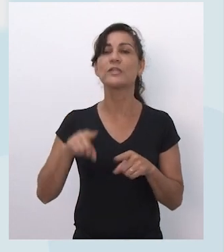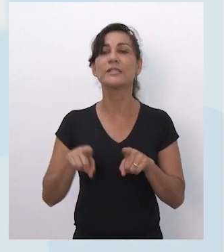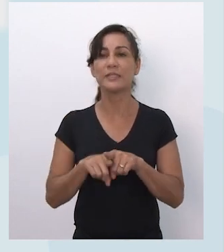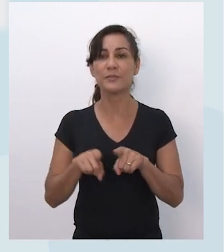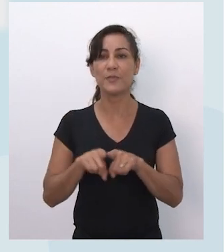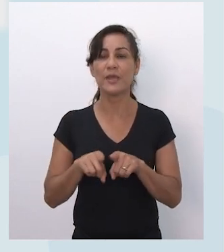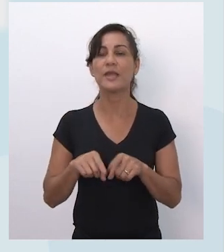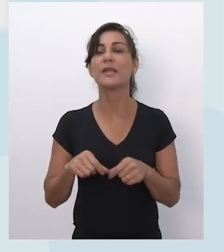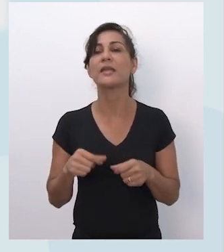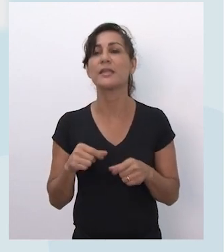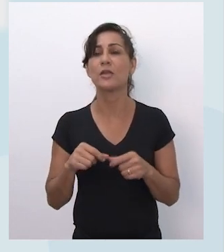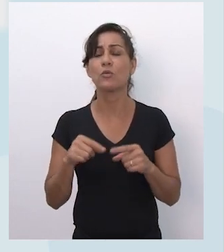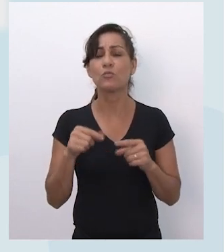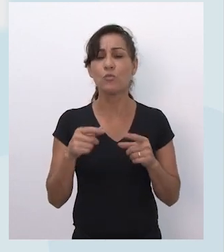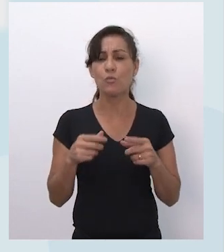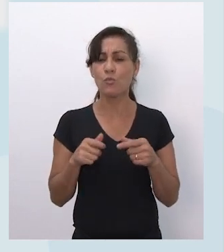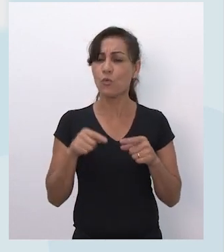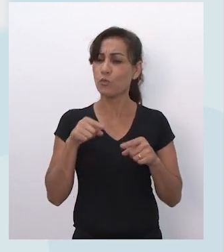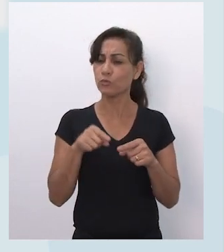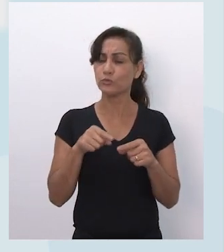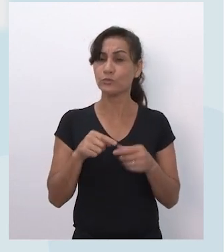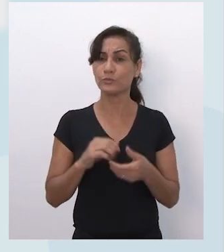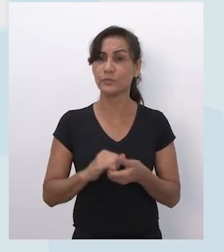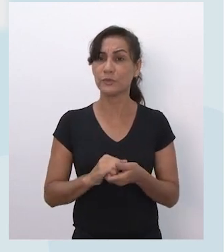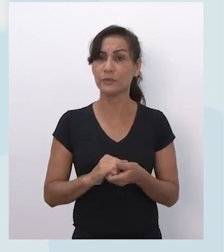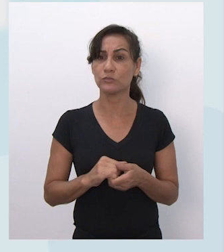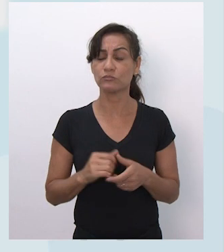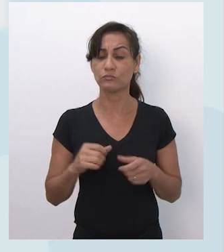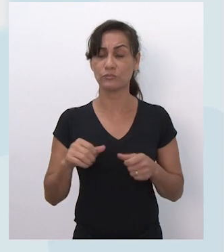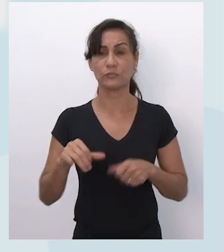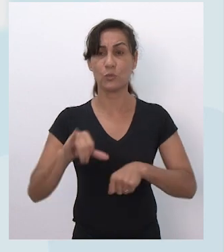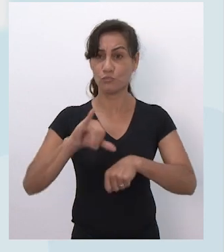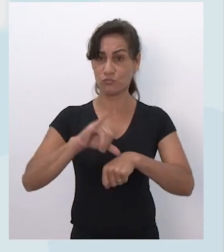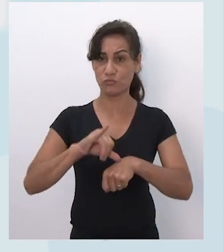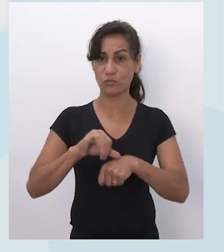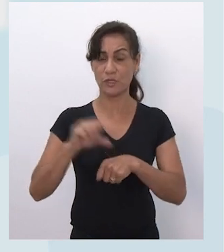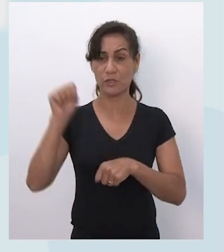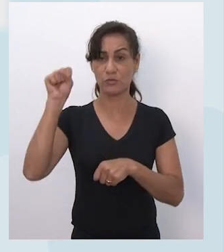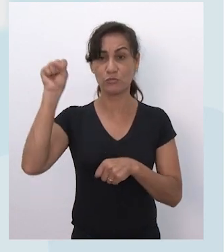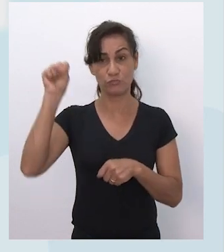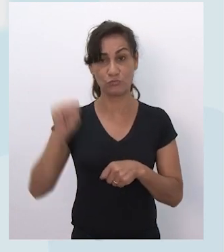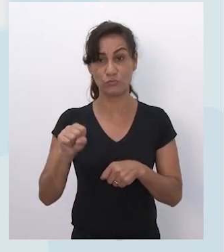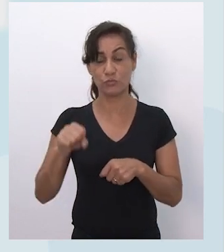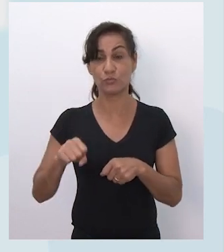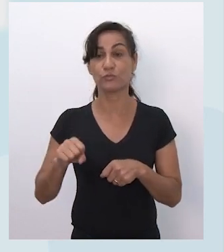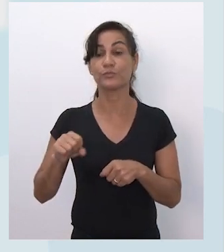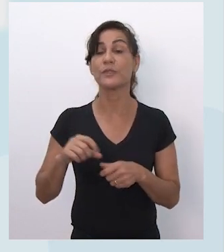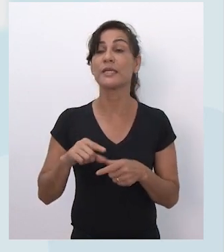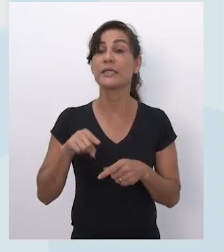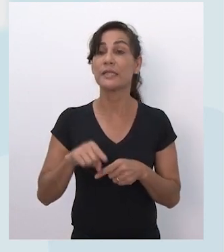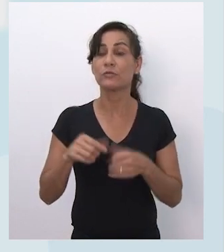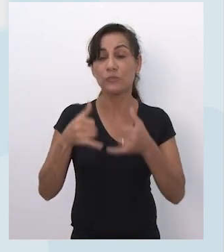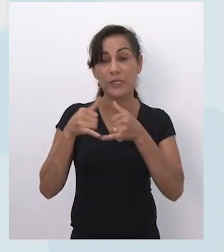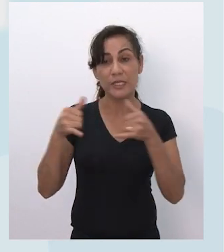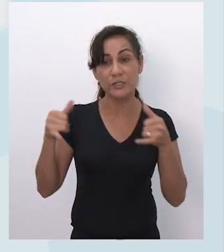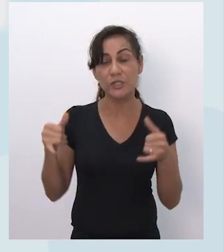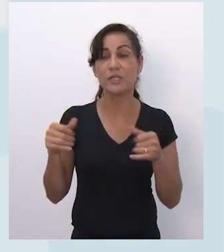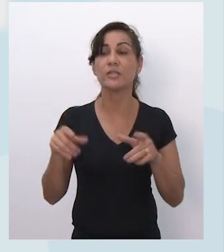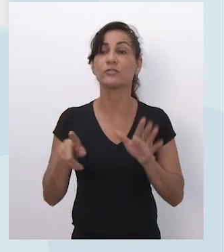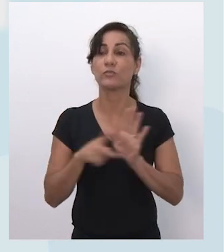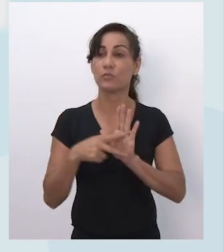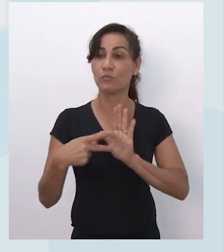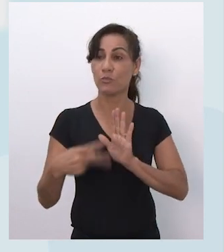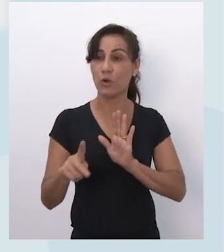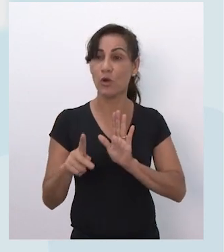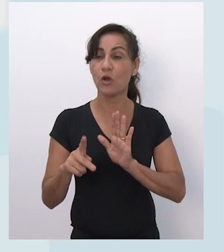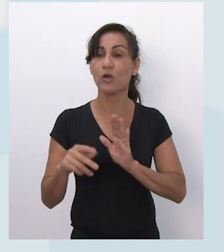eixo econômico muito forte no Centro-Sul, né? Tanto do ponto de vista do desenvolvimento energético, como propriamente o